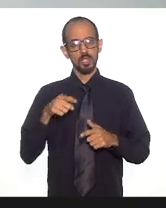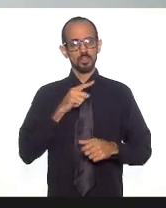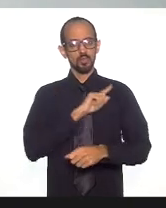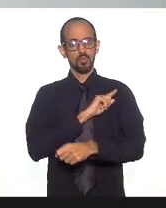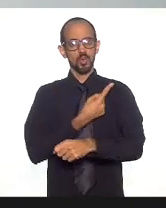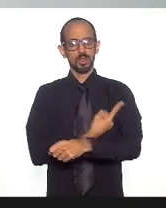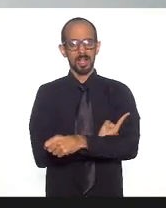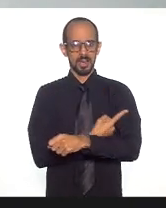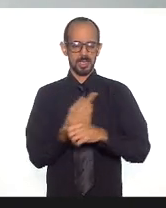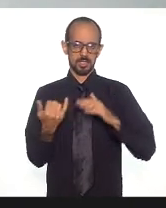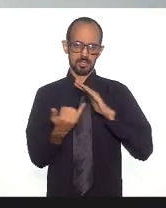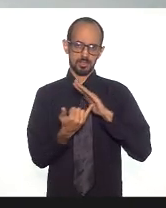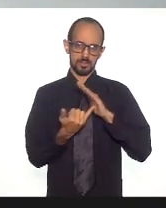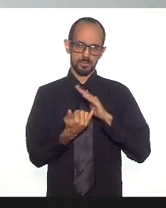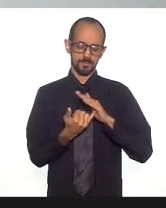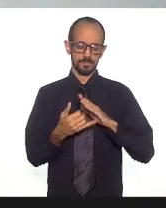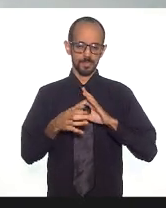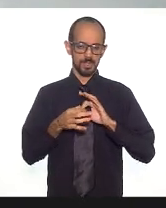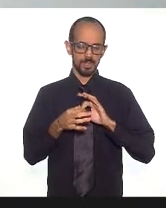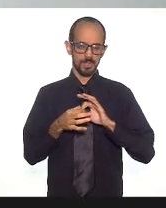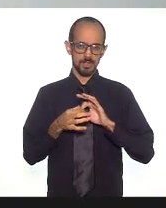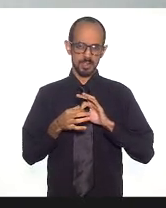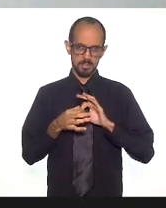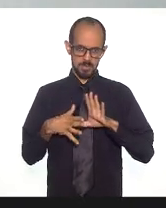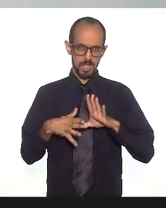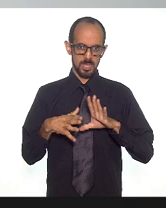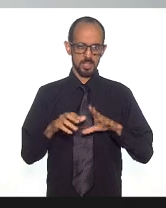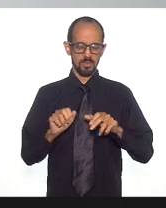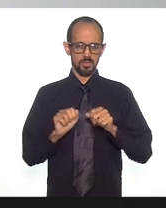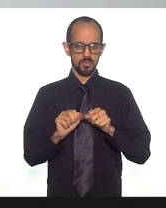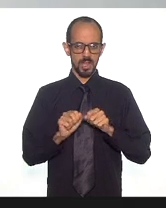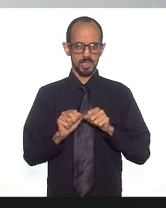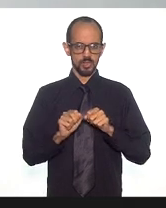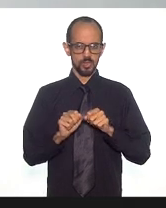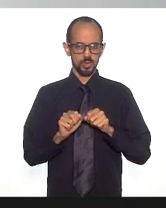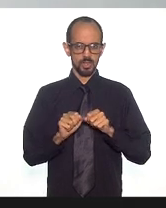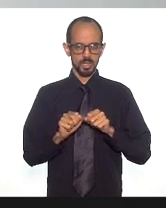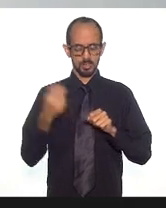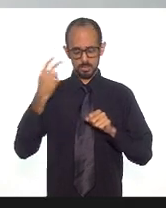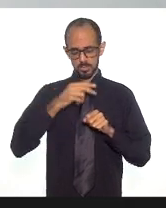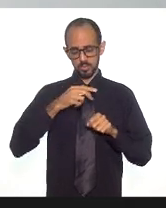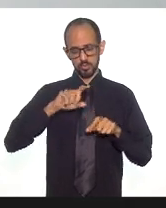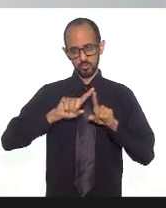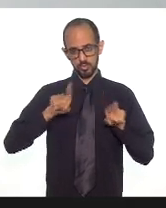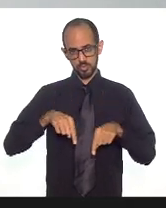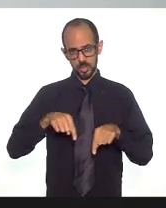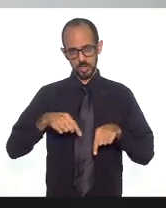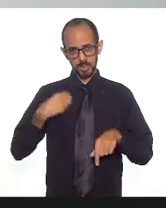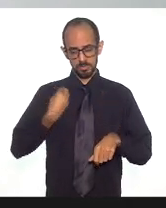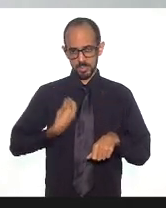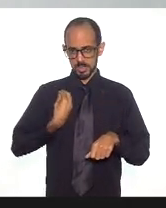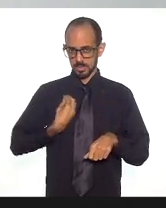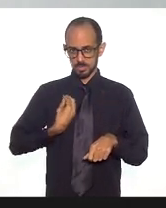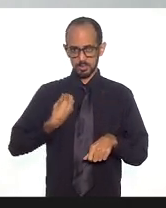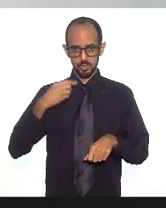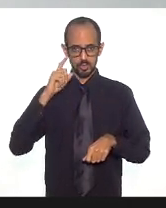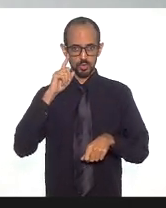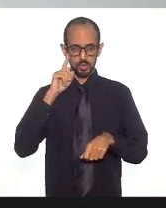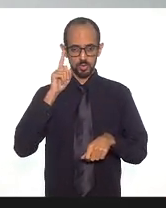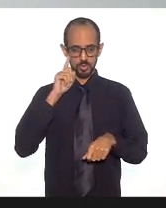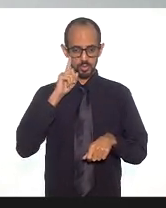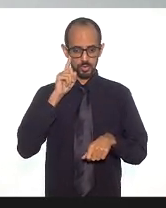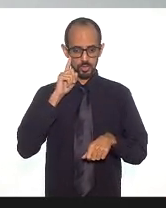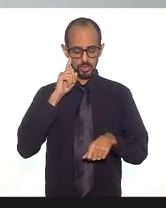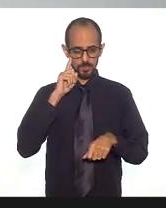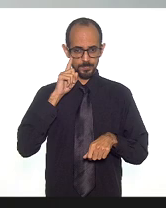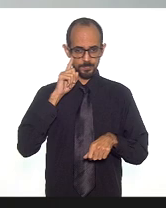a instituição, democratiza e faz com que aqueles que vão estar lá no dia a dia, independente de nós, né, que somos passageiros aqui no legislativo, que